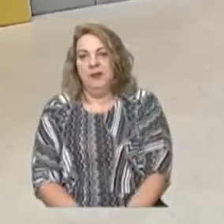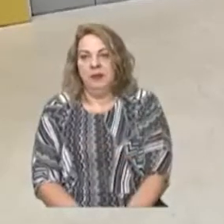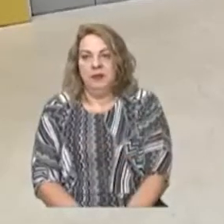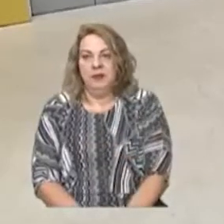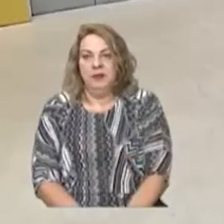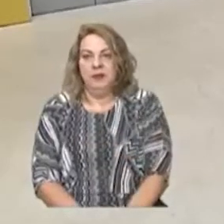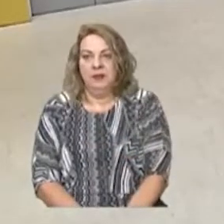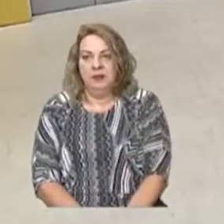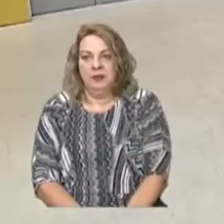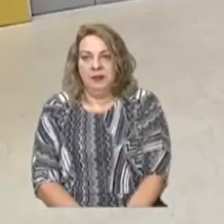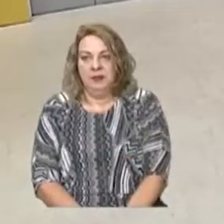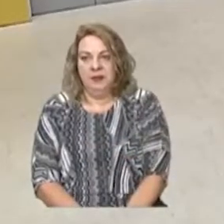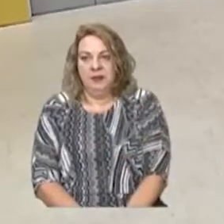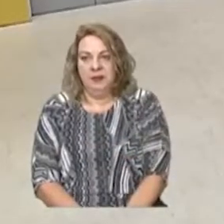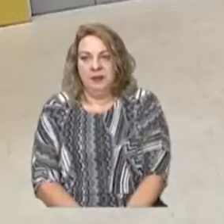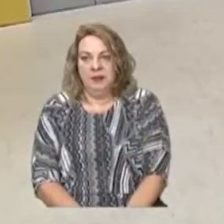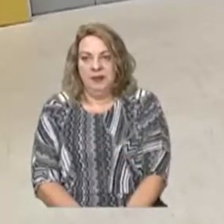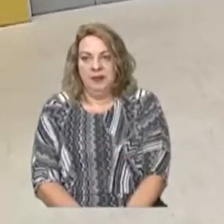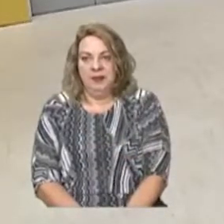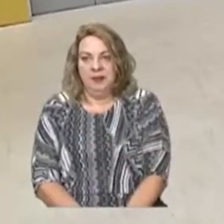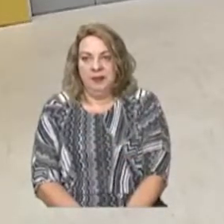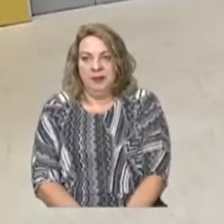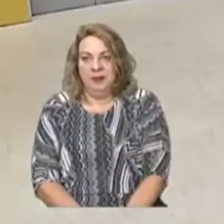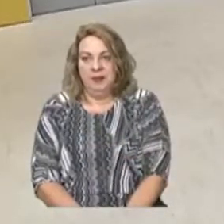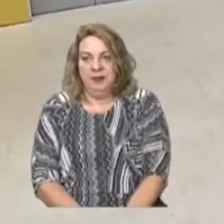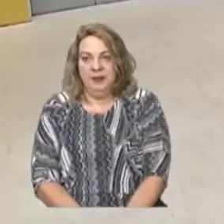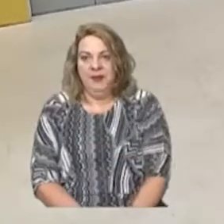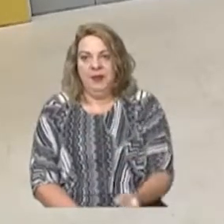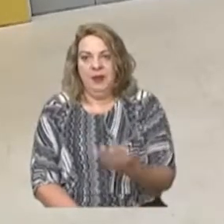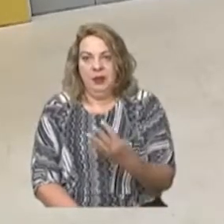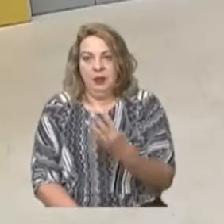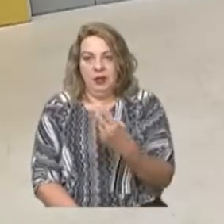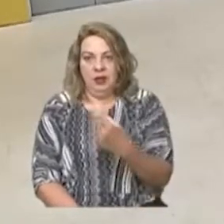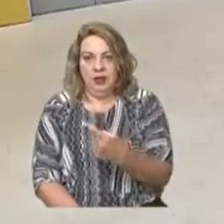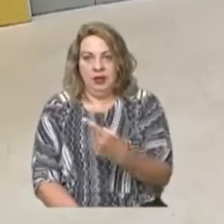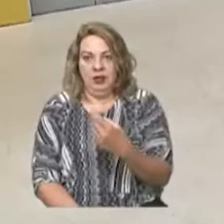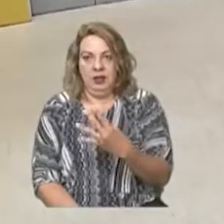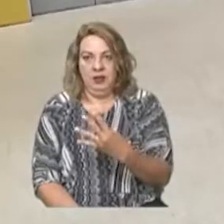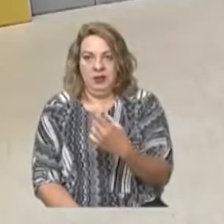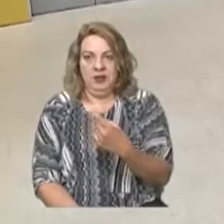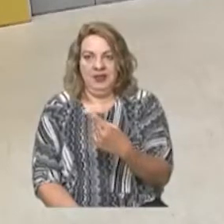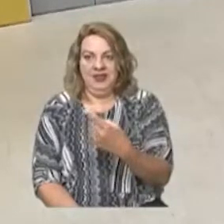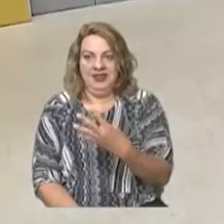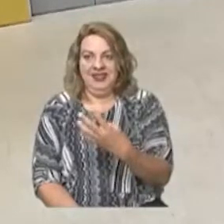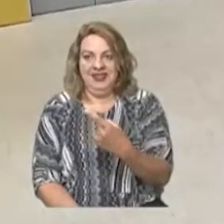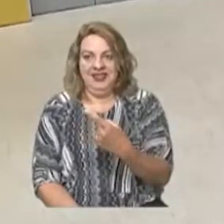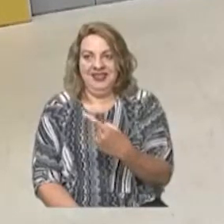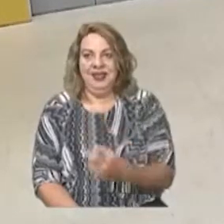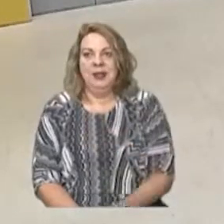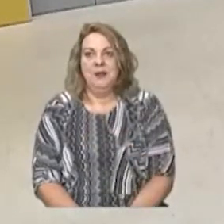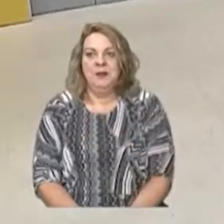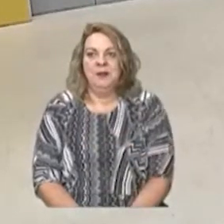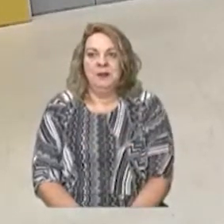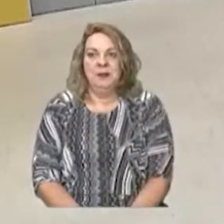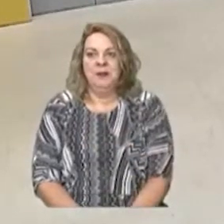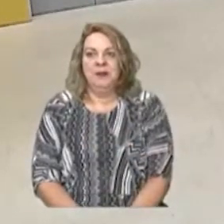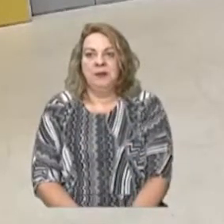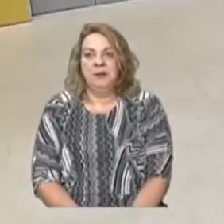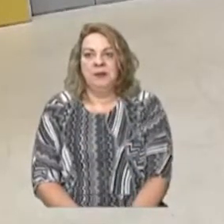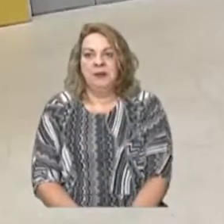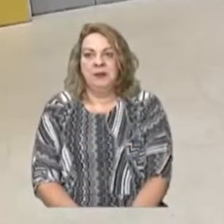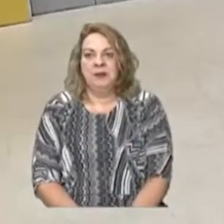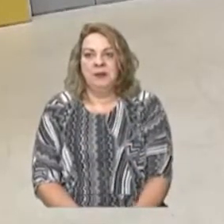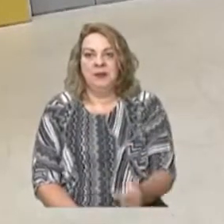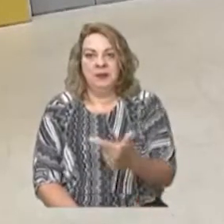53. Número 41 agora, 41. Tá indo bem? Tá marcando aí? Então, depois do